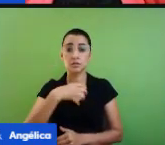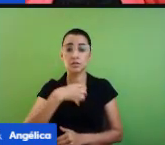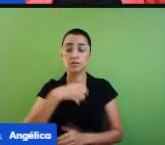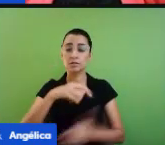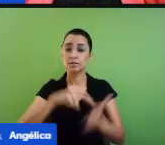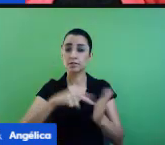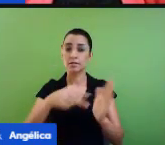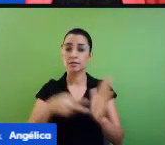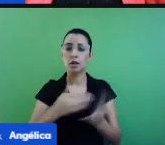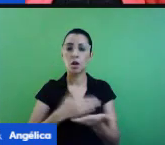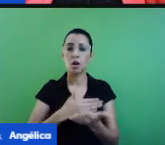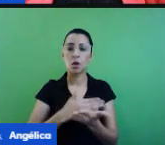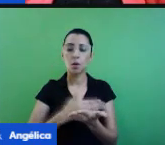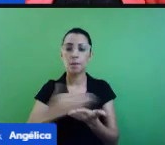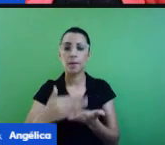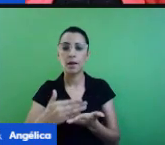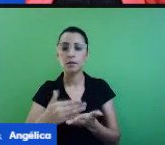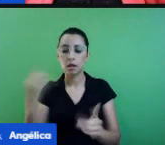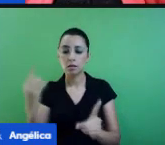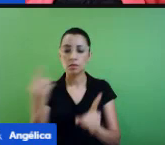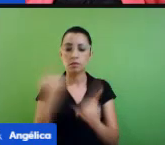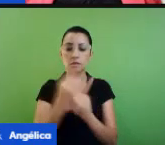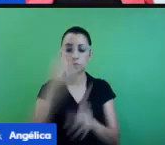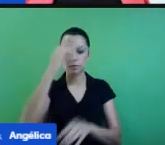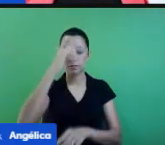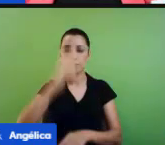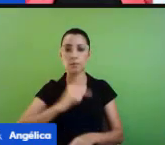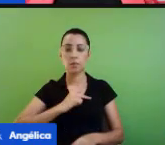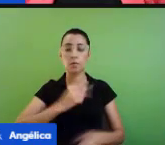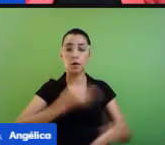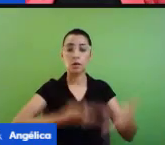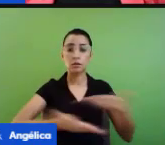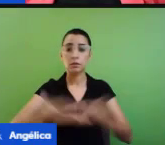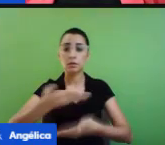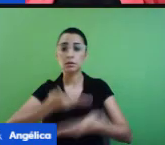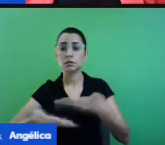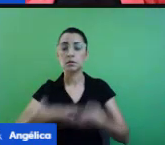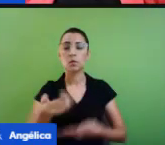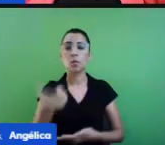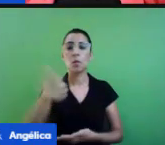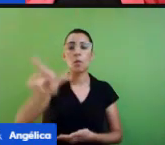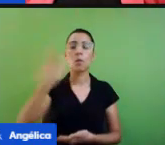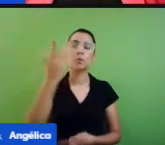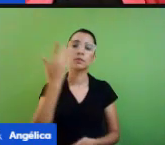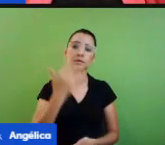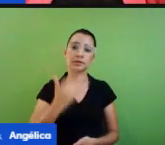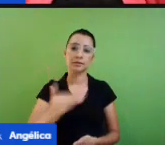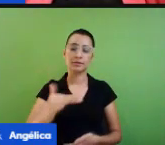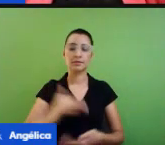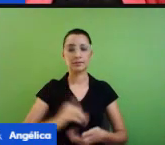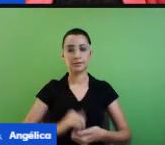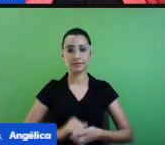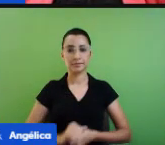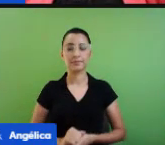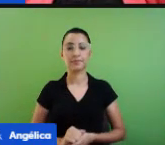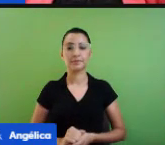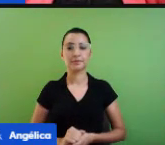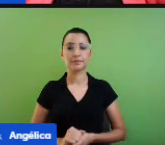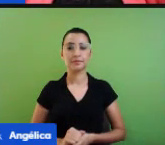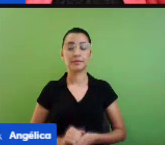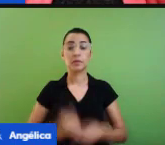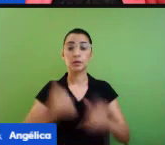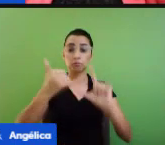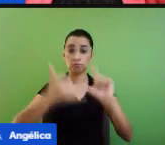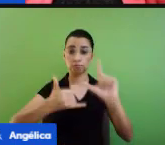se descobrir através da interação com as outras crianças. Sobre